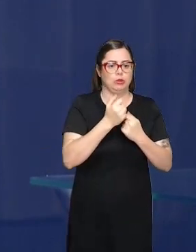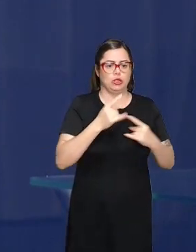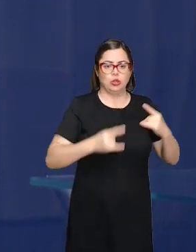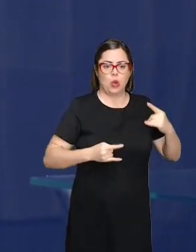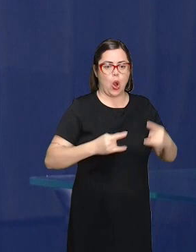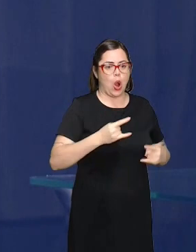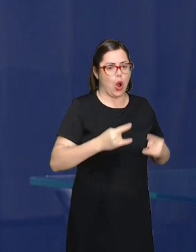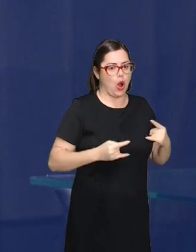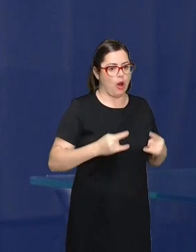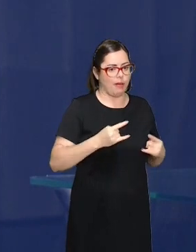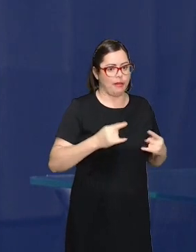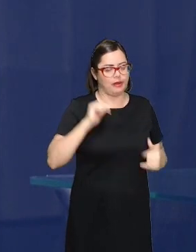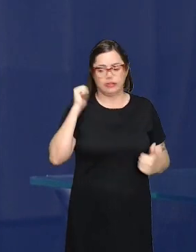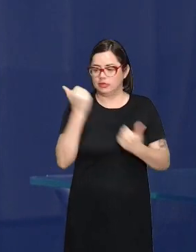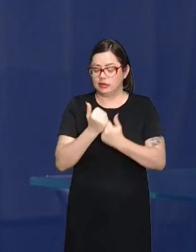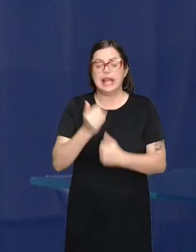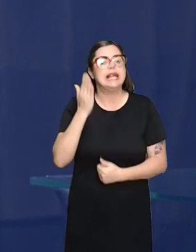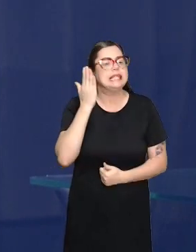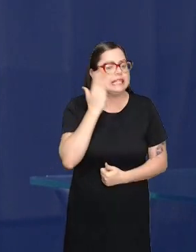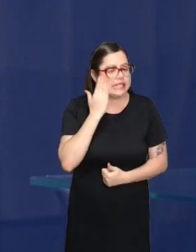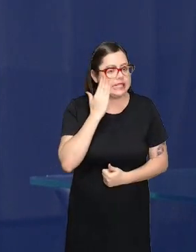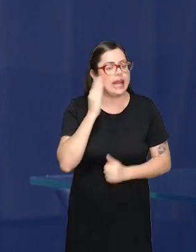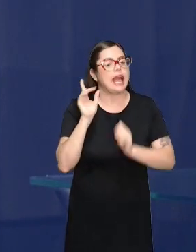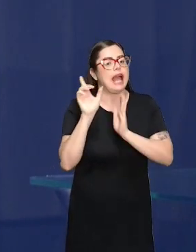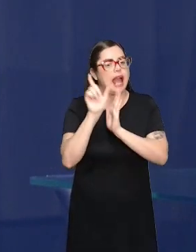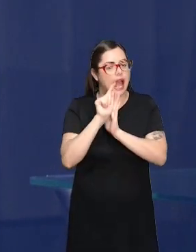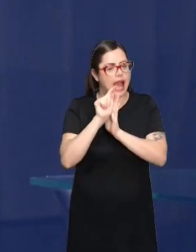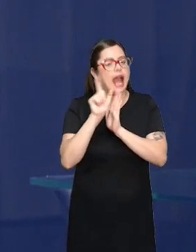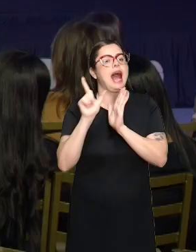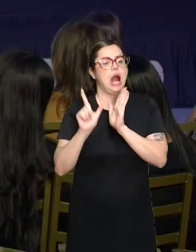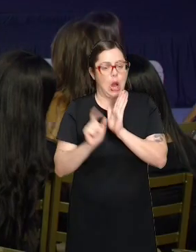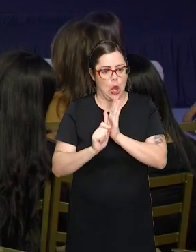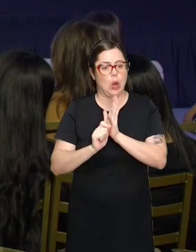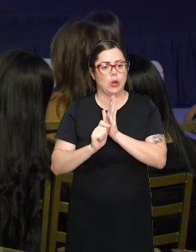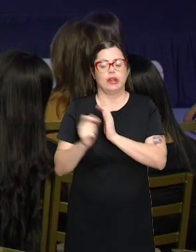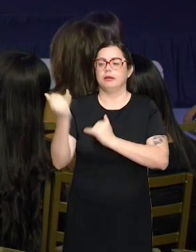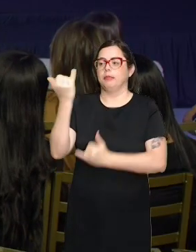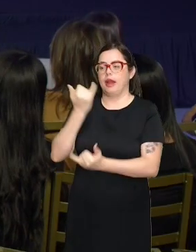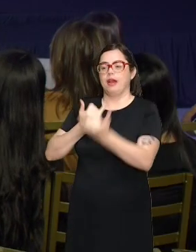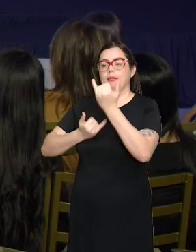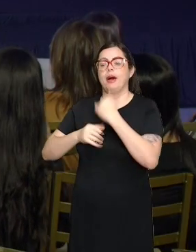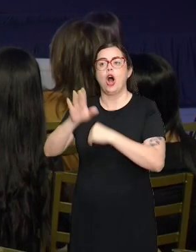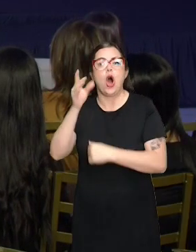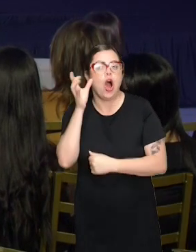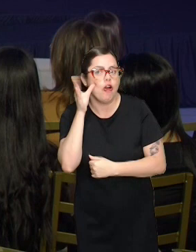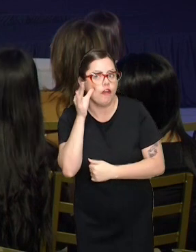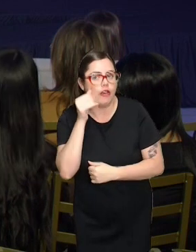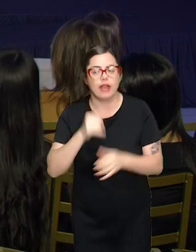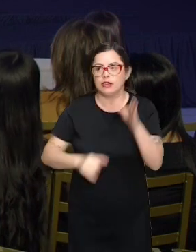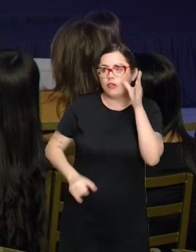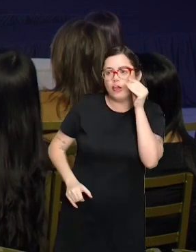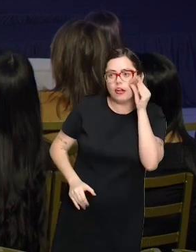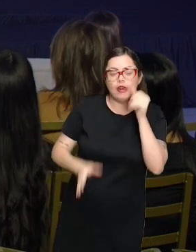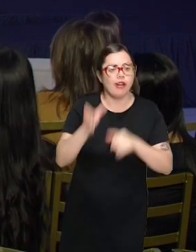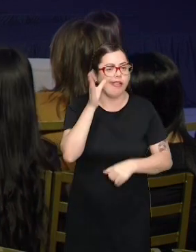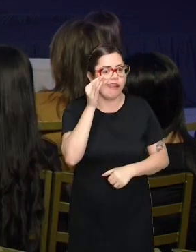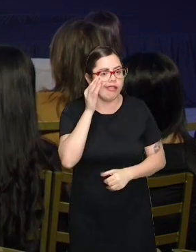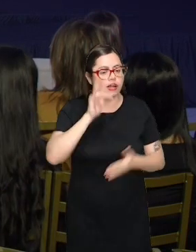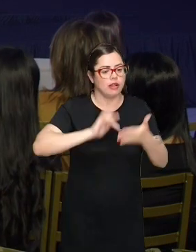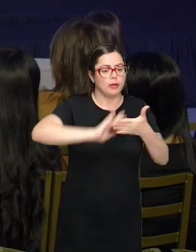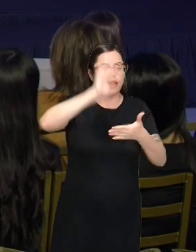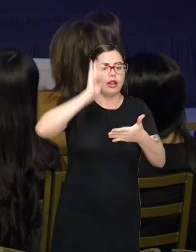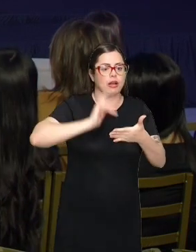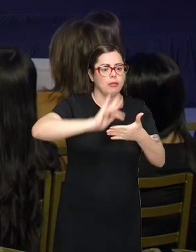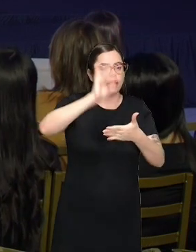sei que o algoritmo, os algoritmos o tempo inteiro ficam falando, veja isso, veja aquilo outro. O algoritmo vai